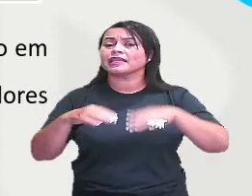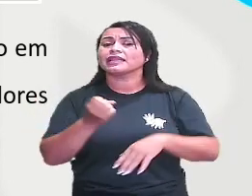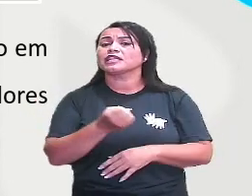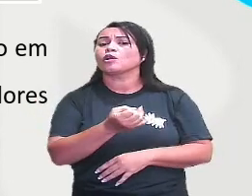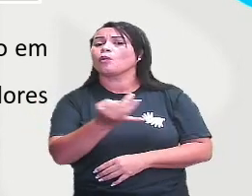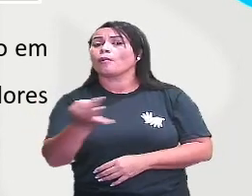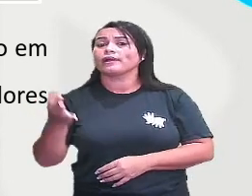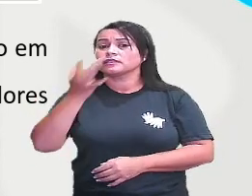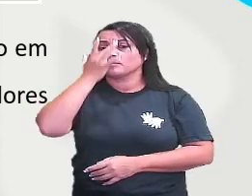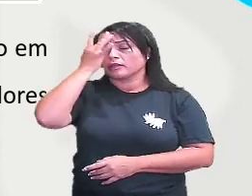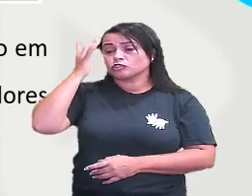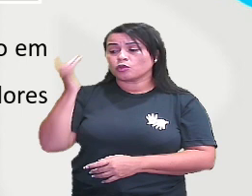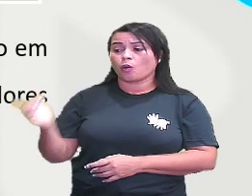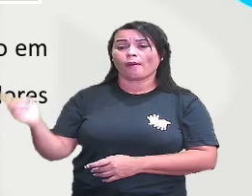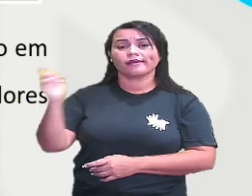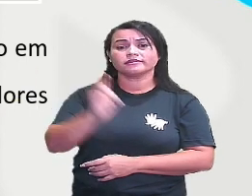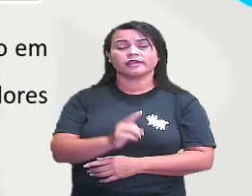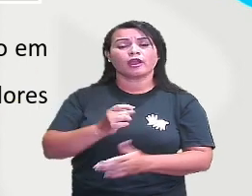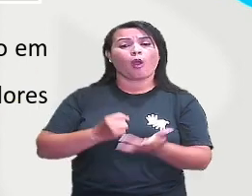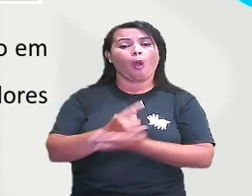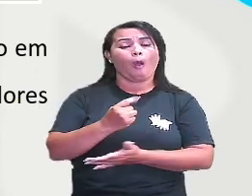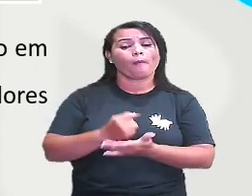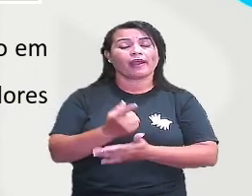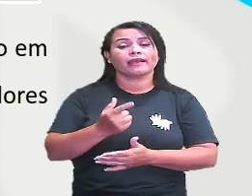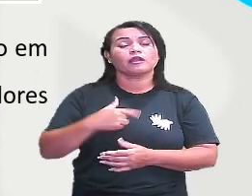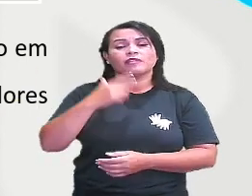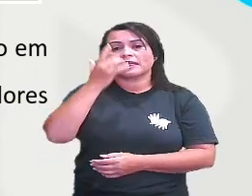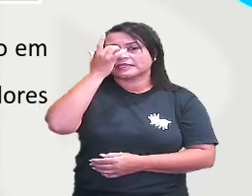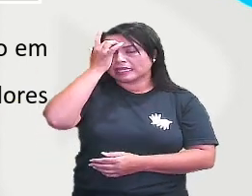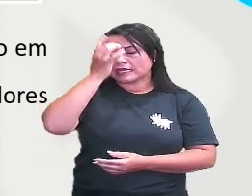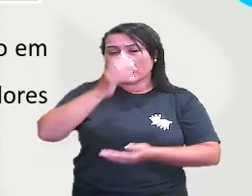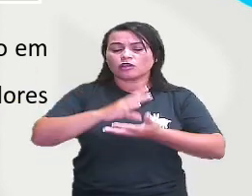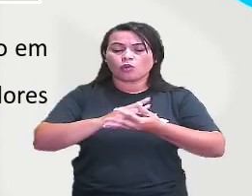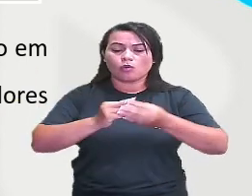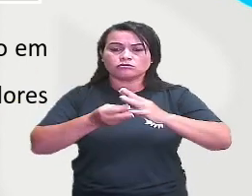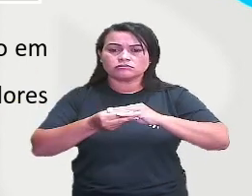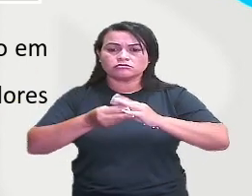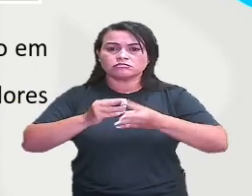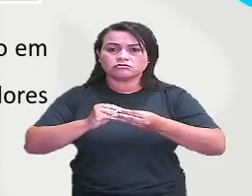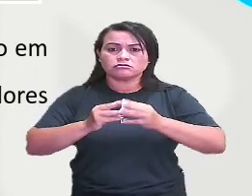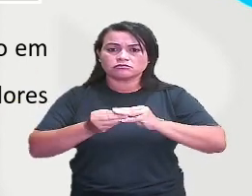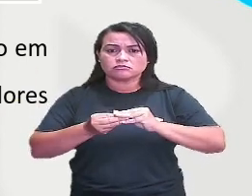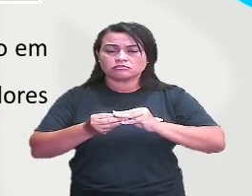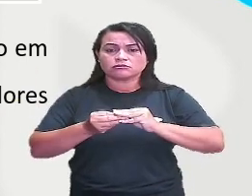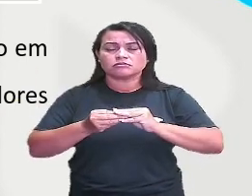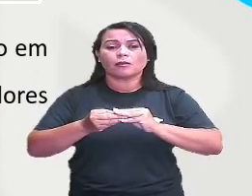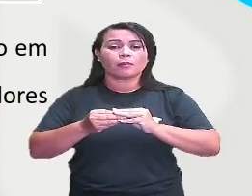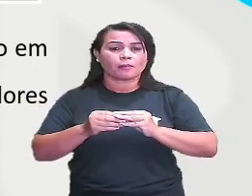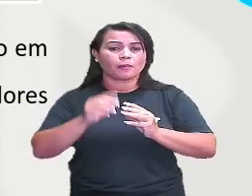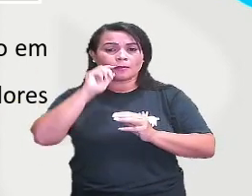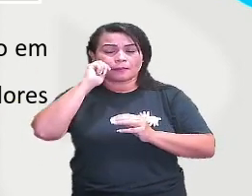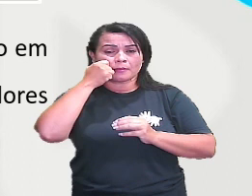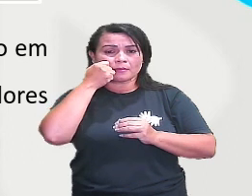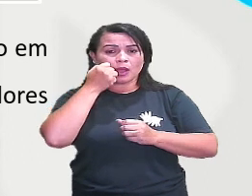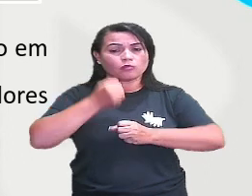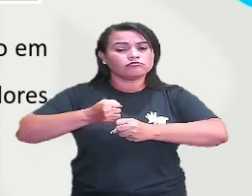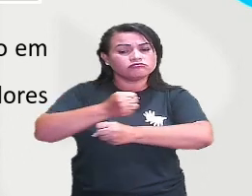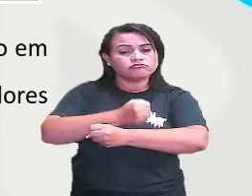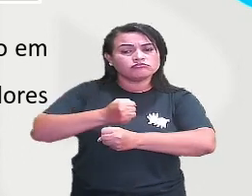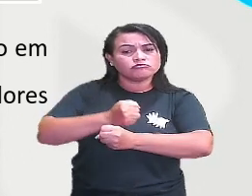de clientes. Para facilitar na hora de fazer os pãezinhos, Dona Maria elaborou